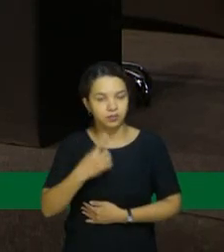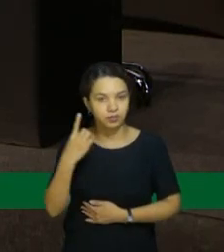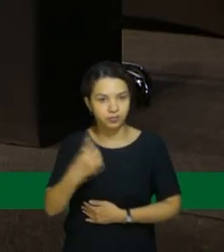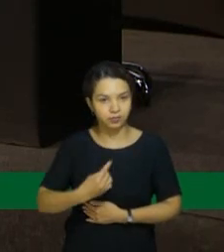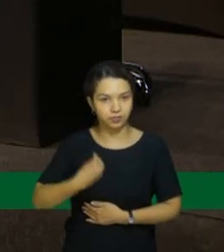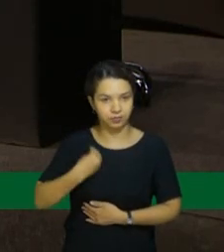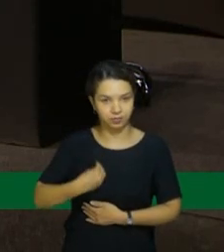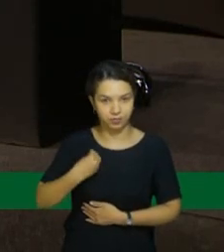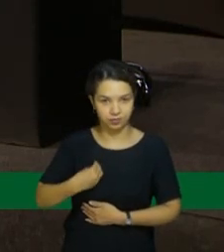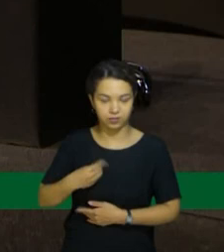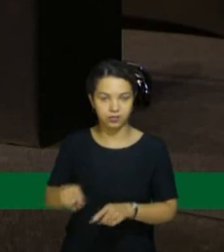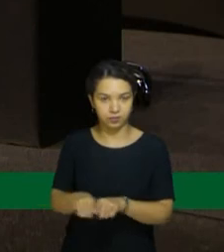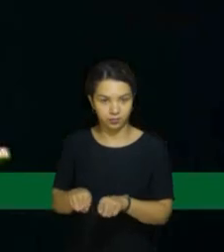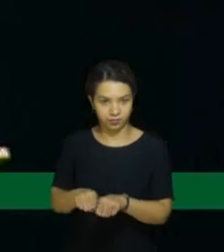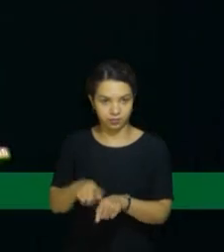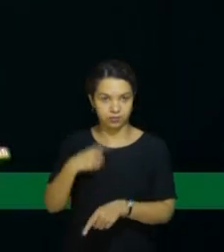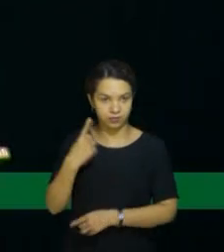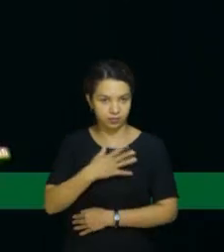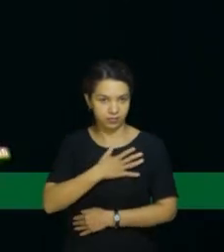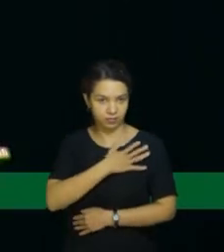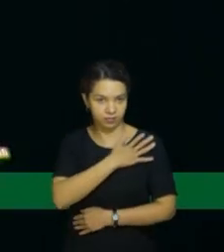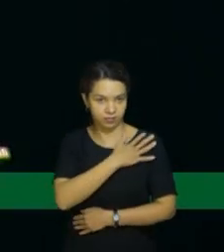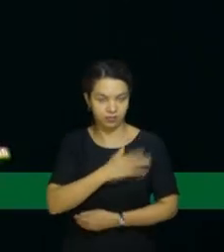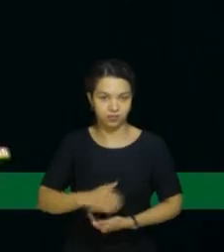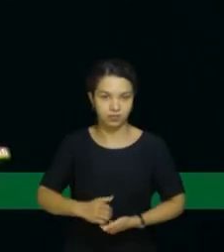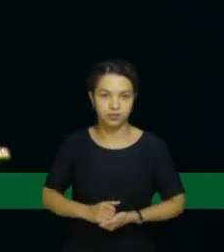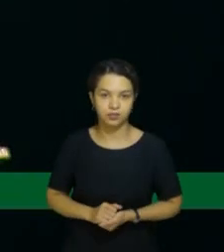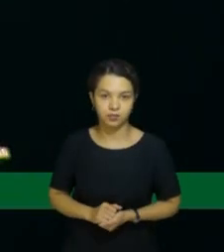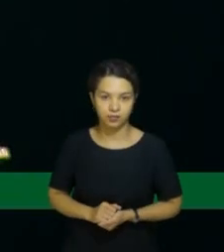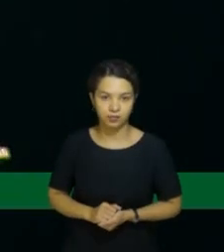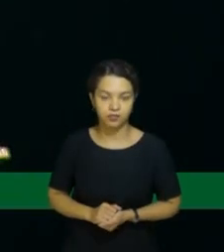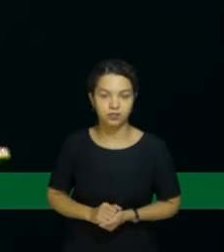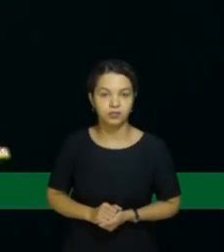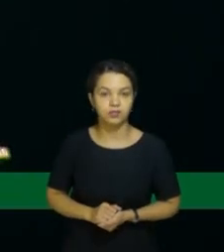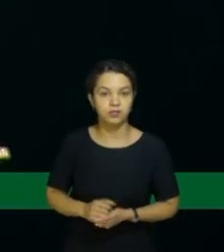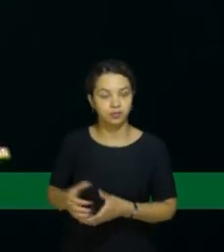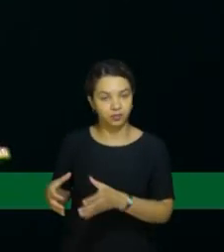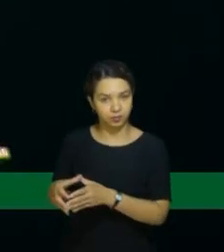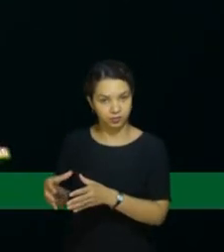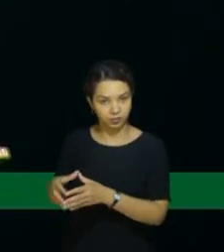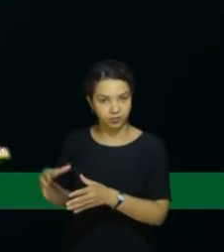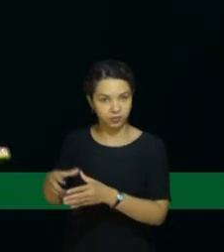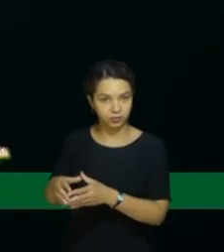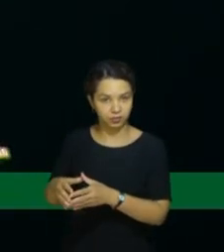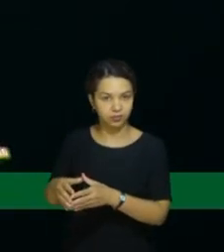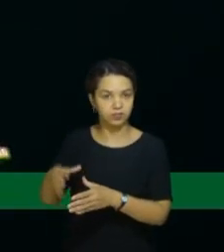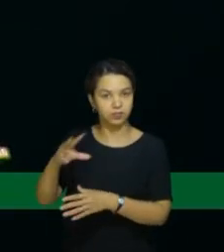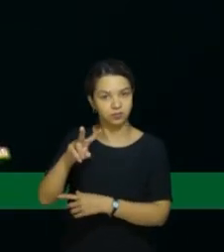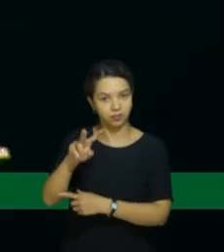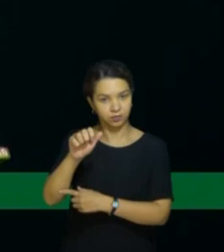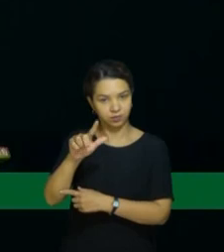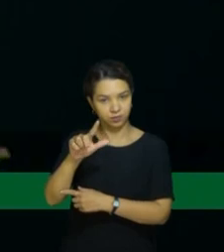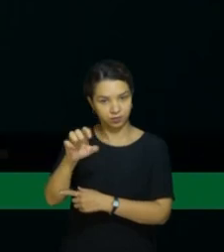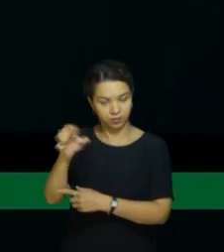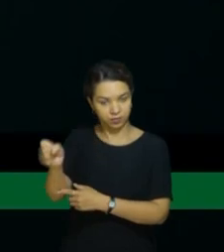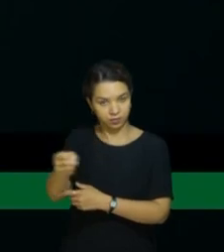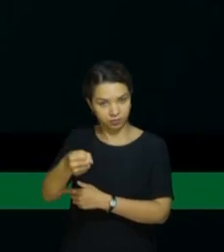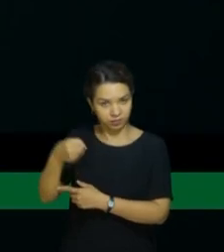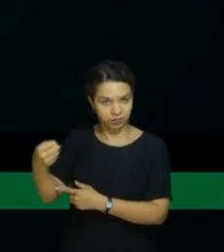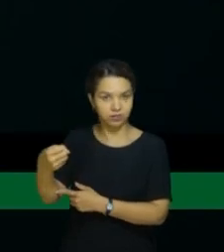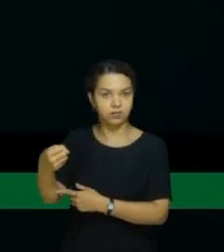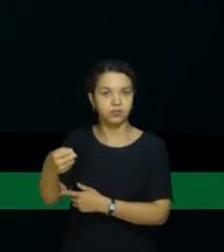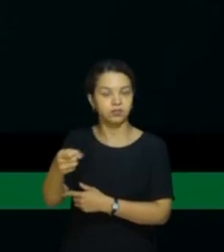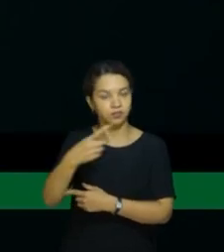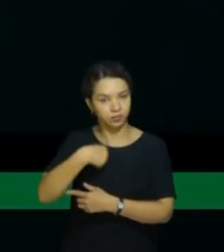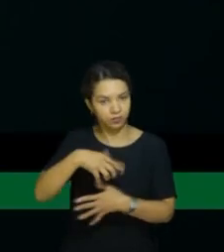prezado Deputado Napoleão Bernardes Associação Vale da cerveja sente-se honrada e agradecida pelo convite para se pronunciar na